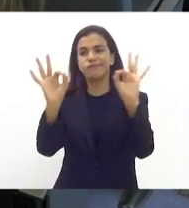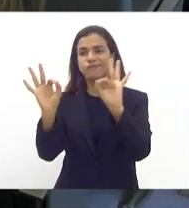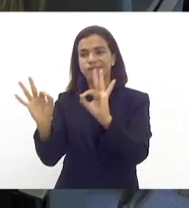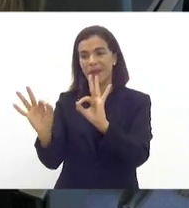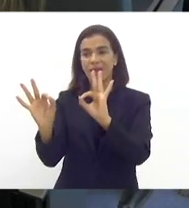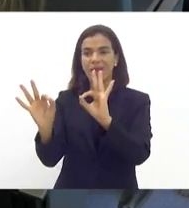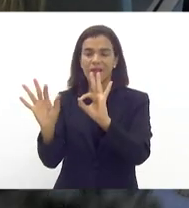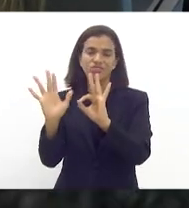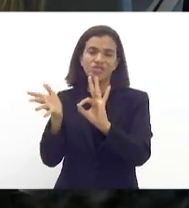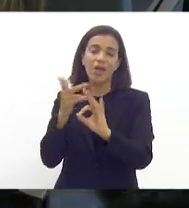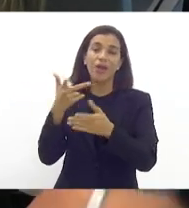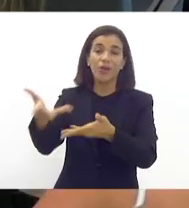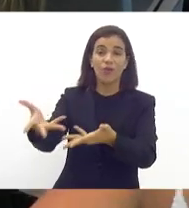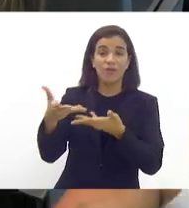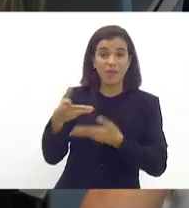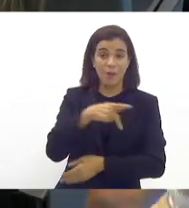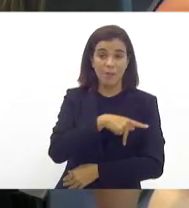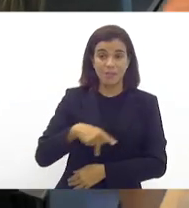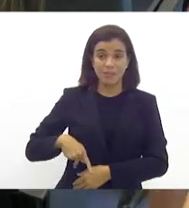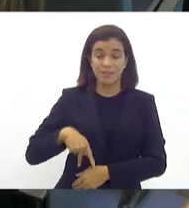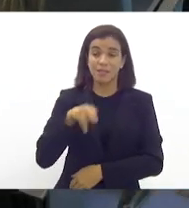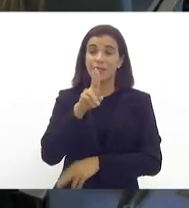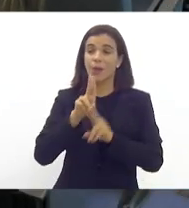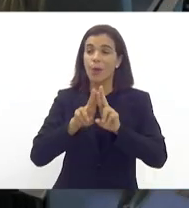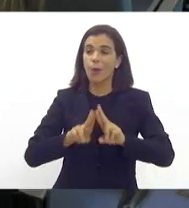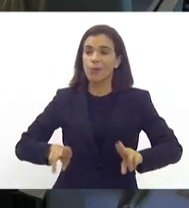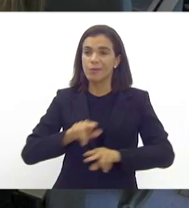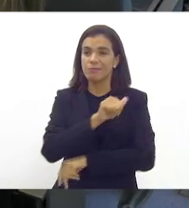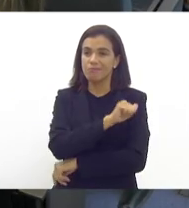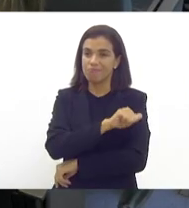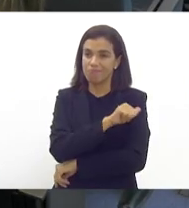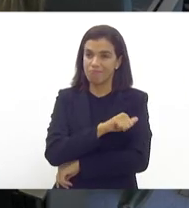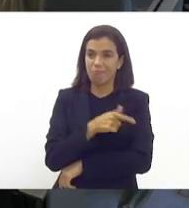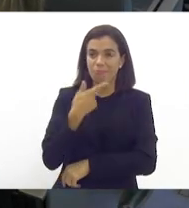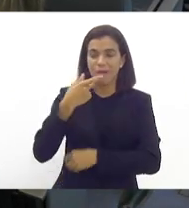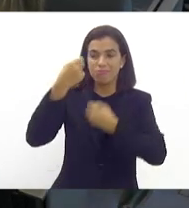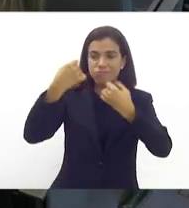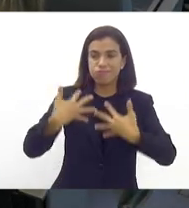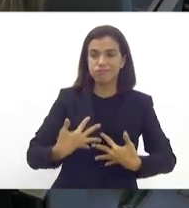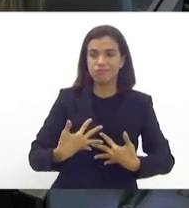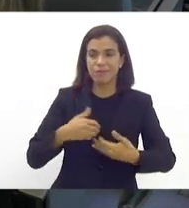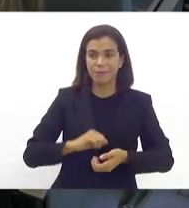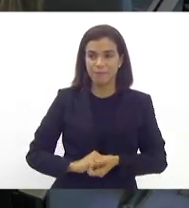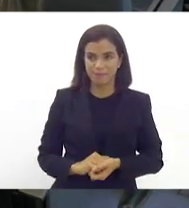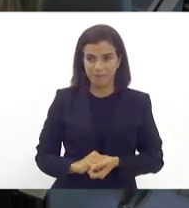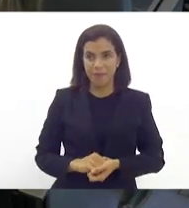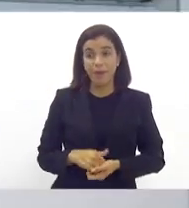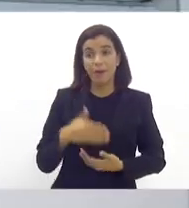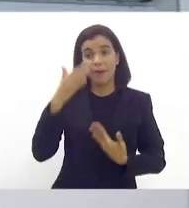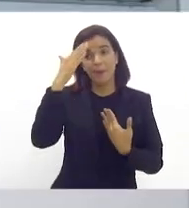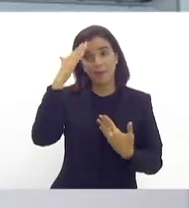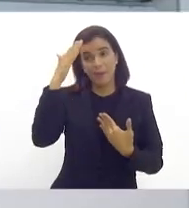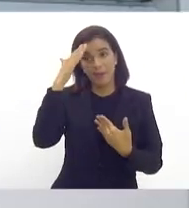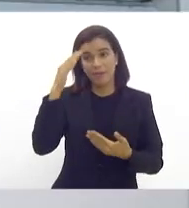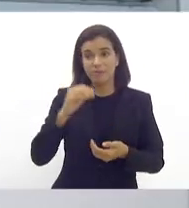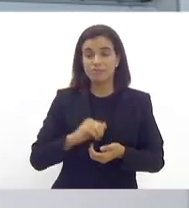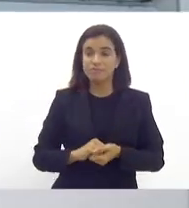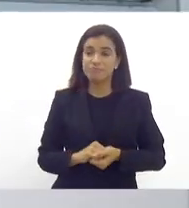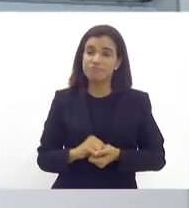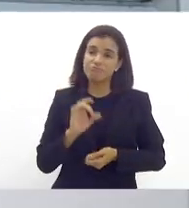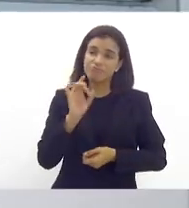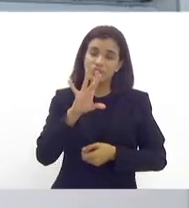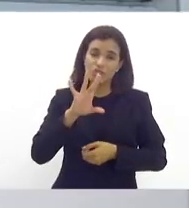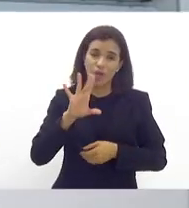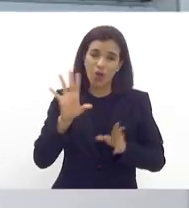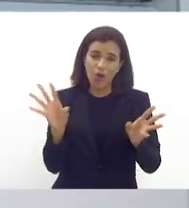o o presidente da Unimed Rio que está aqui conosco também para já dar uma palavra OK obrigada só queria eh